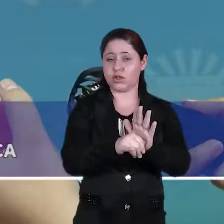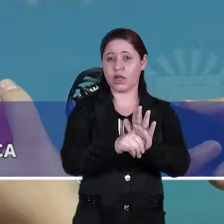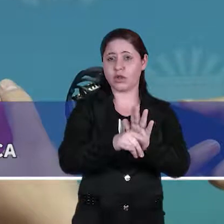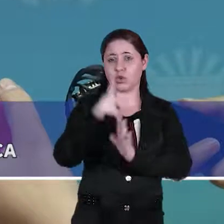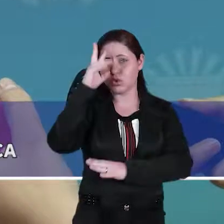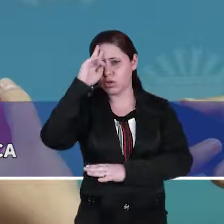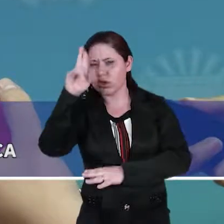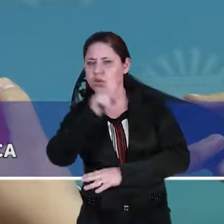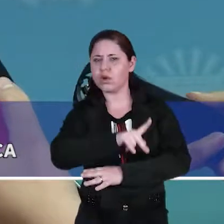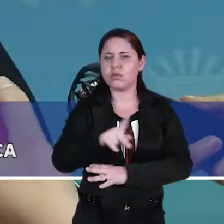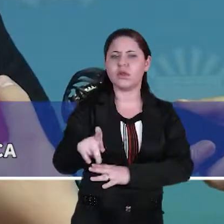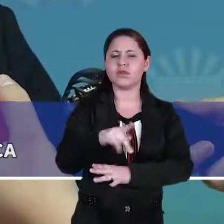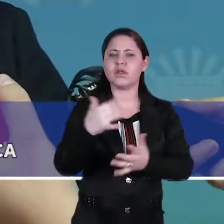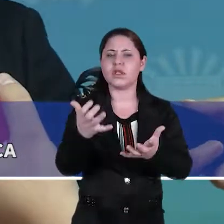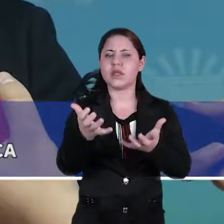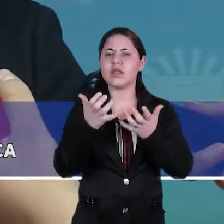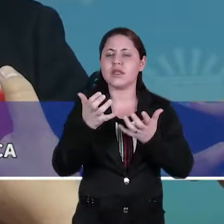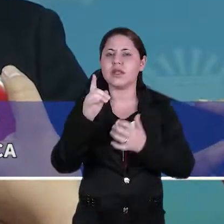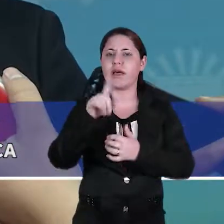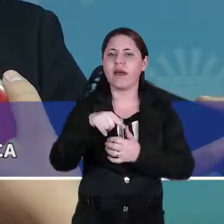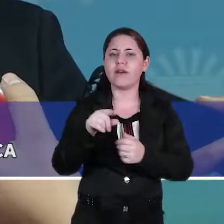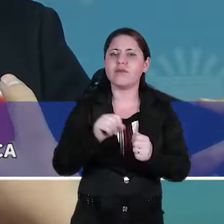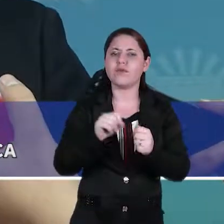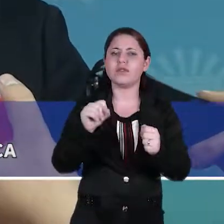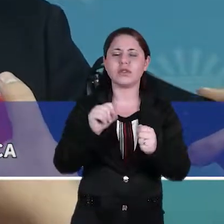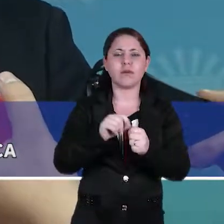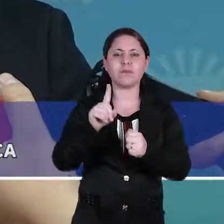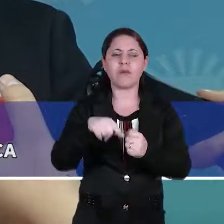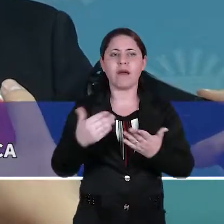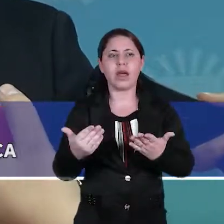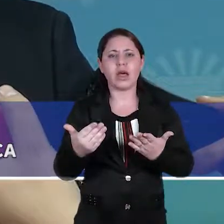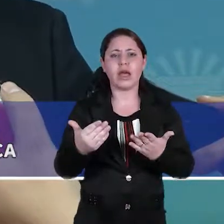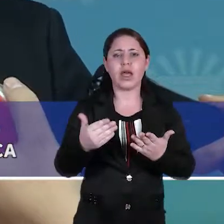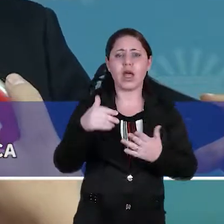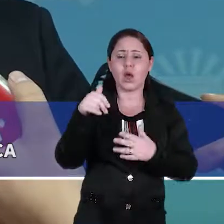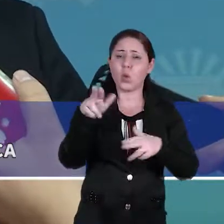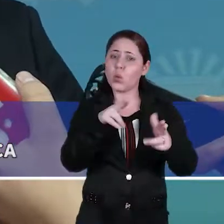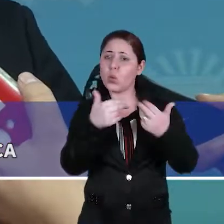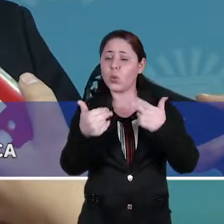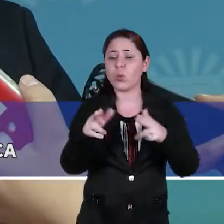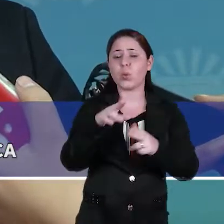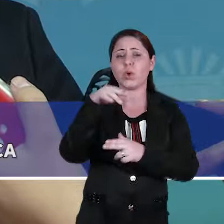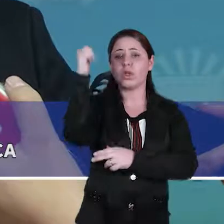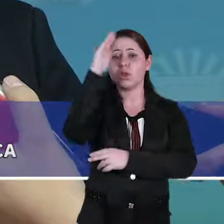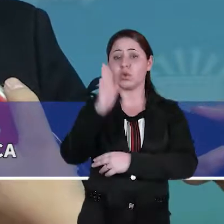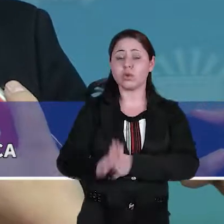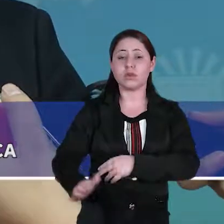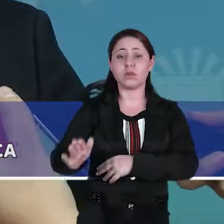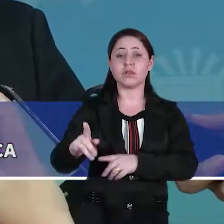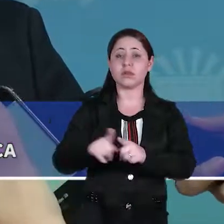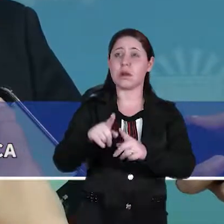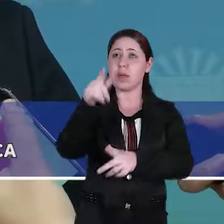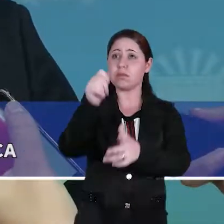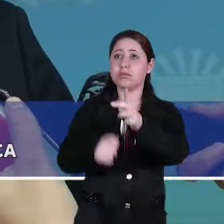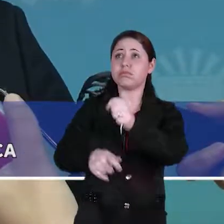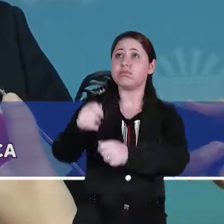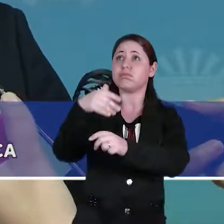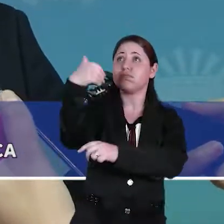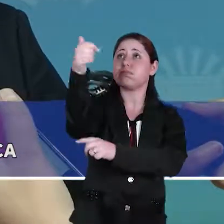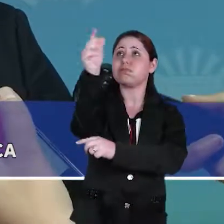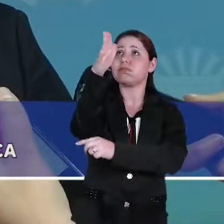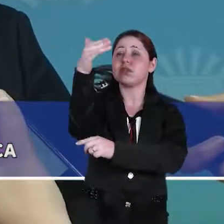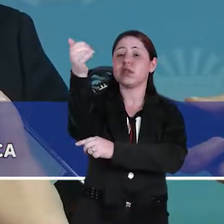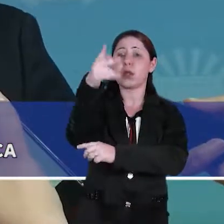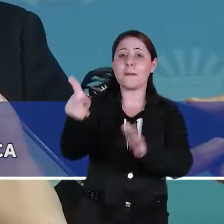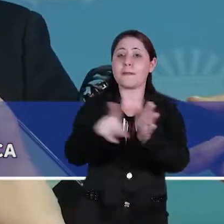projeto, aquele diretor ou professor que quiser fazer ali o hino nacional, quiser promover o